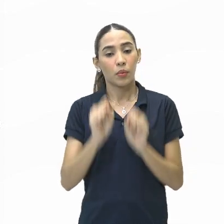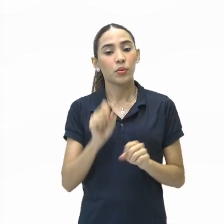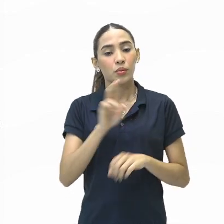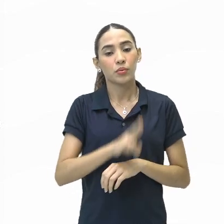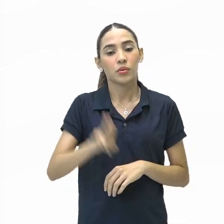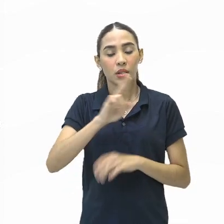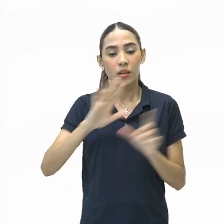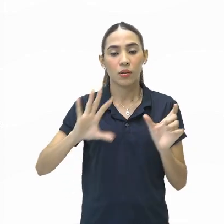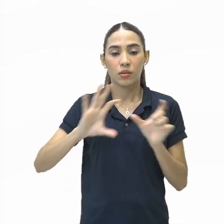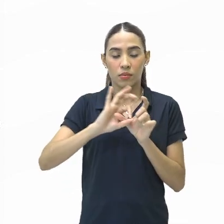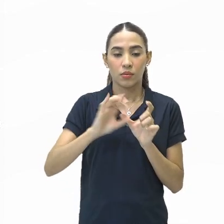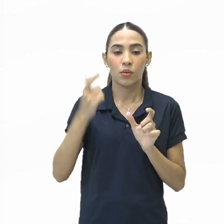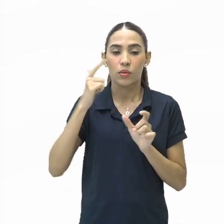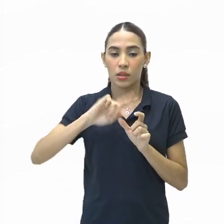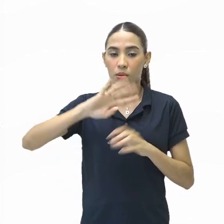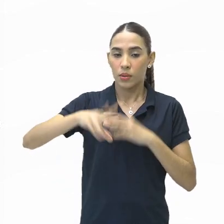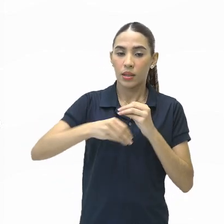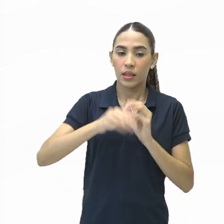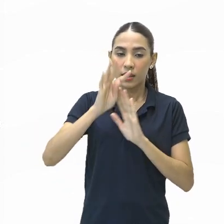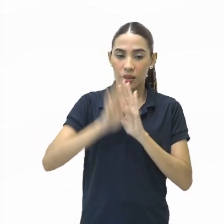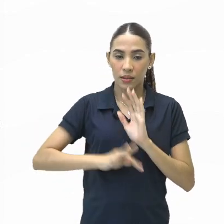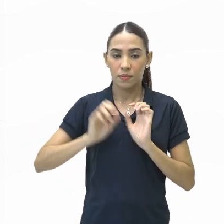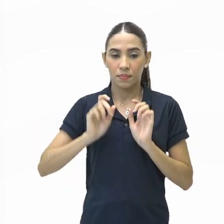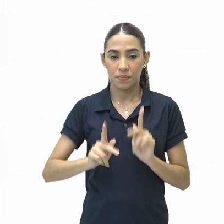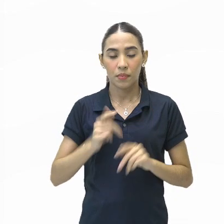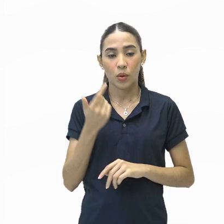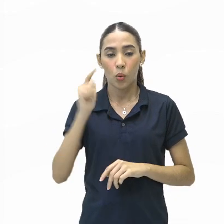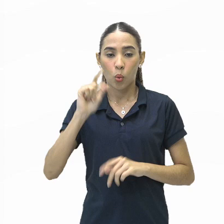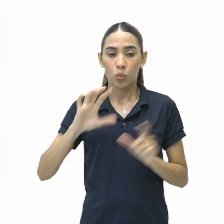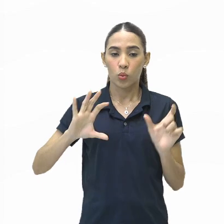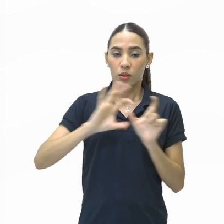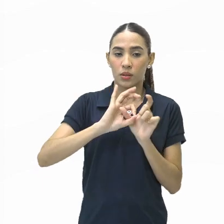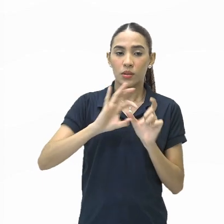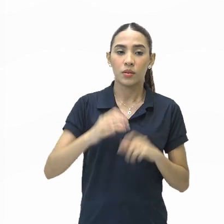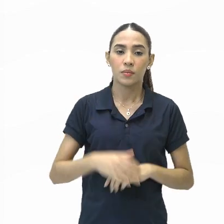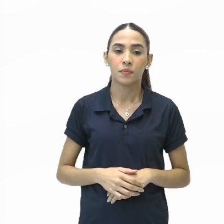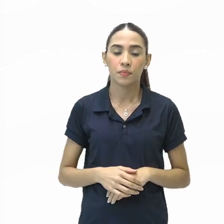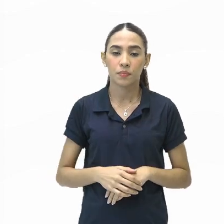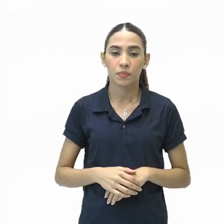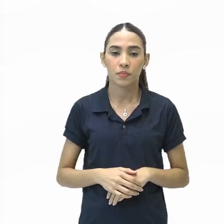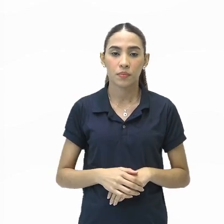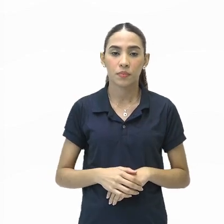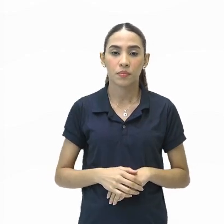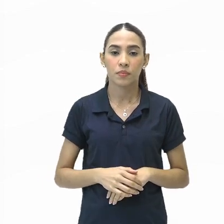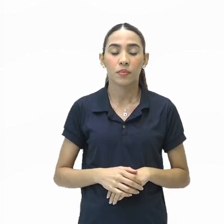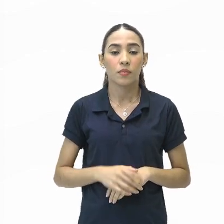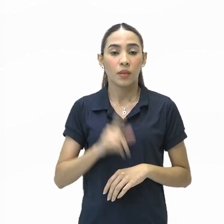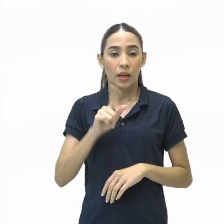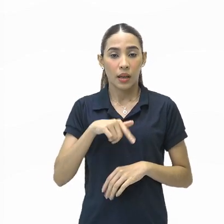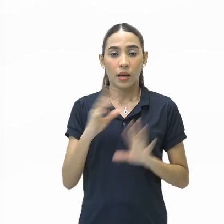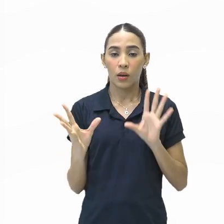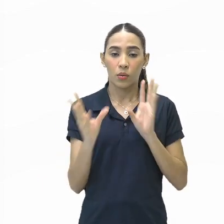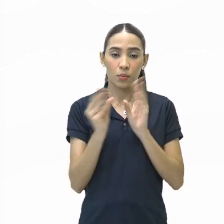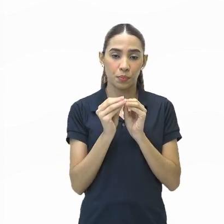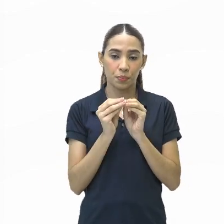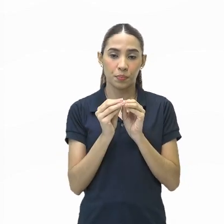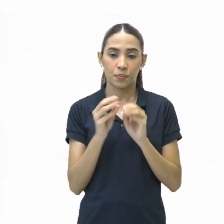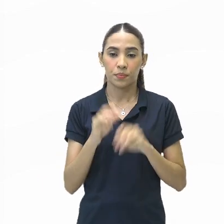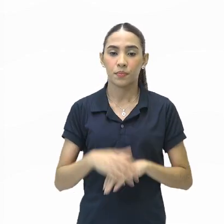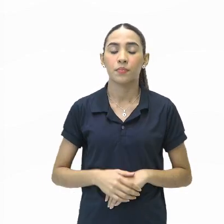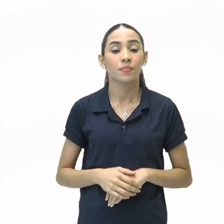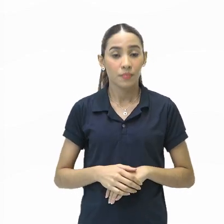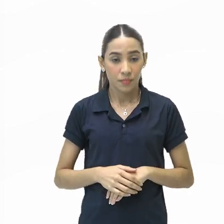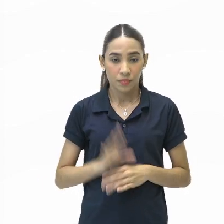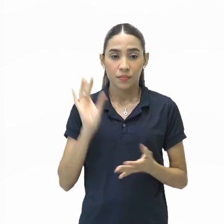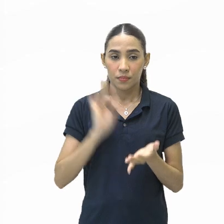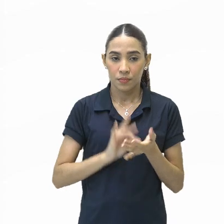esses conectivos para acrescentar algo no texto de vocês. Outro conectivo é o de conclusão ou resumo. Isso